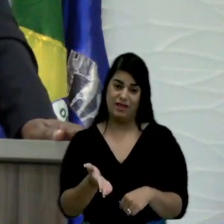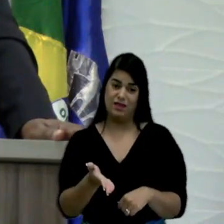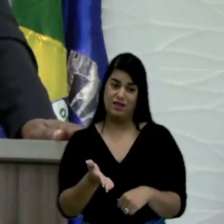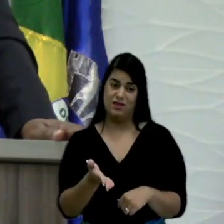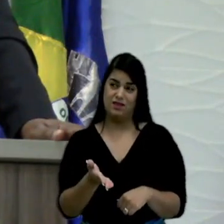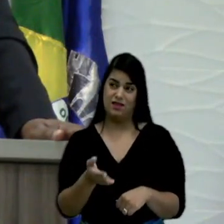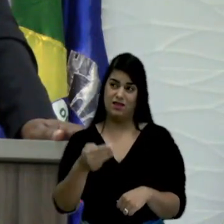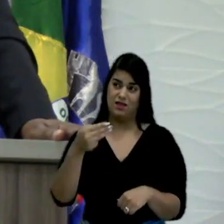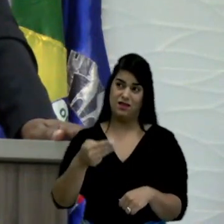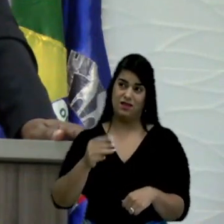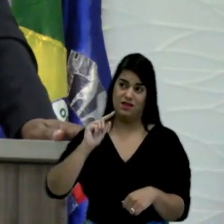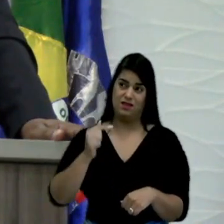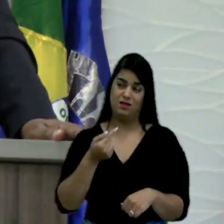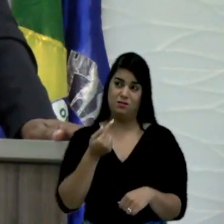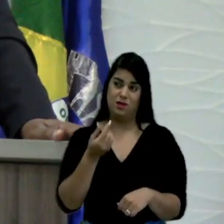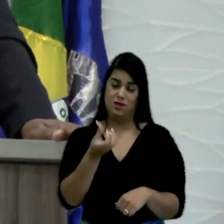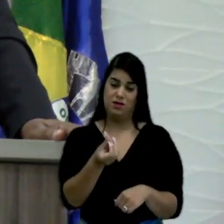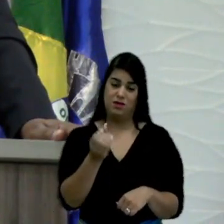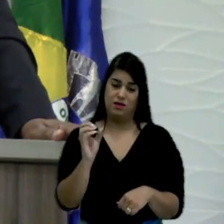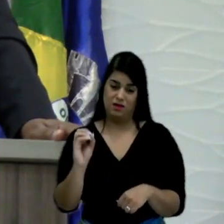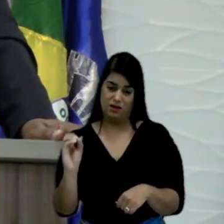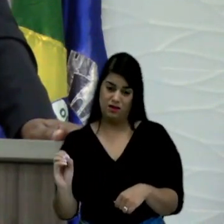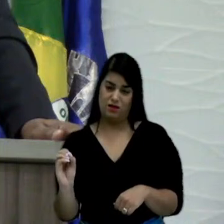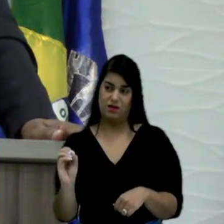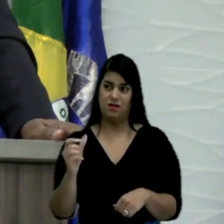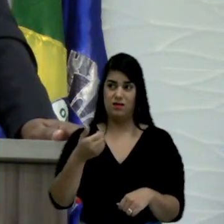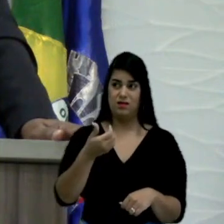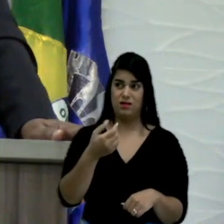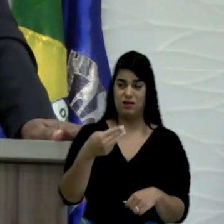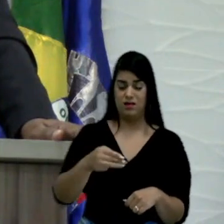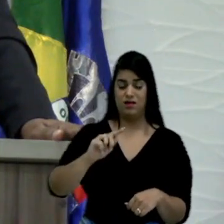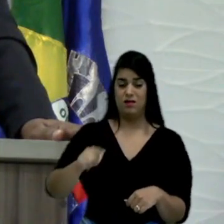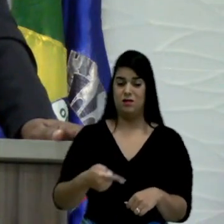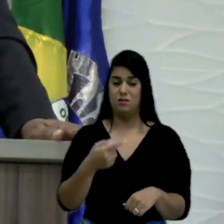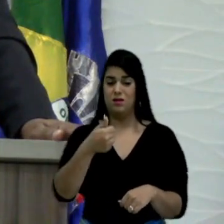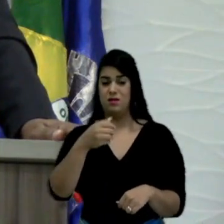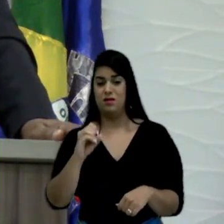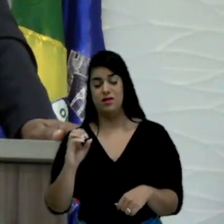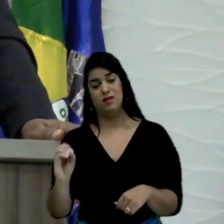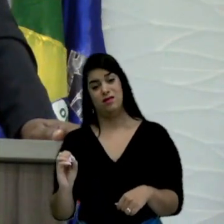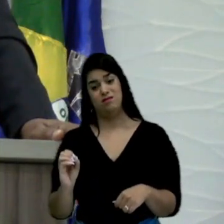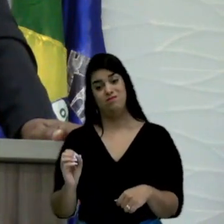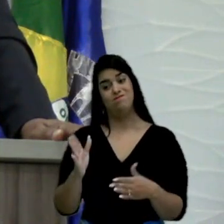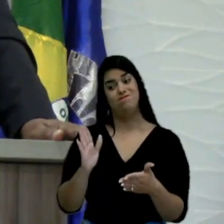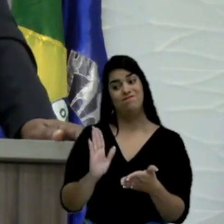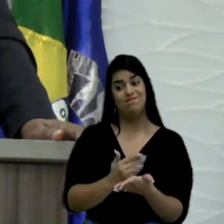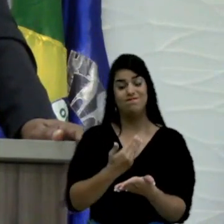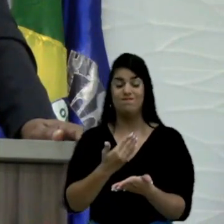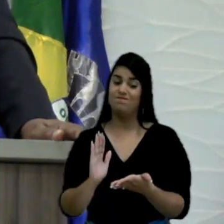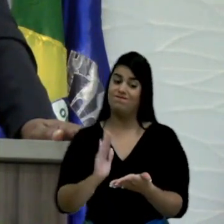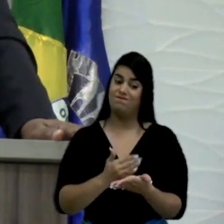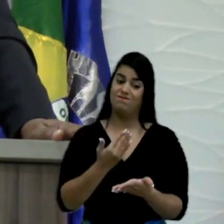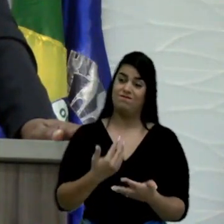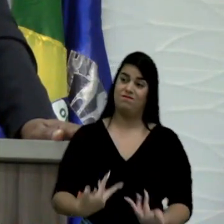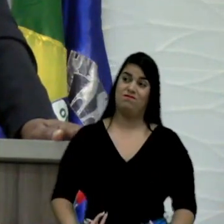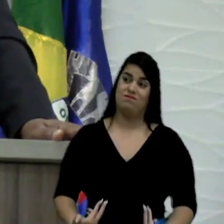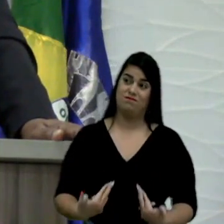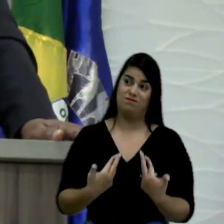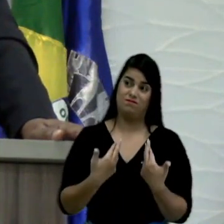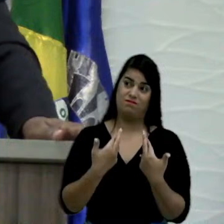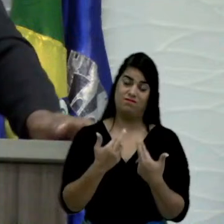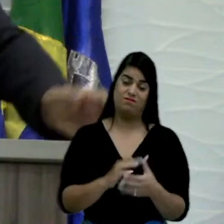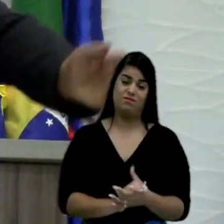Eu já levei até 3.800, 3.600, 3.100. Depende da cirurgia e depende do caso do paciente, você sabe disso, né? Não é